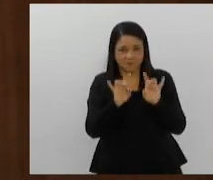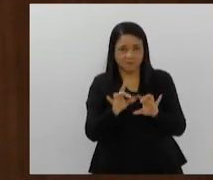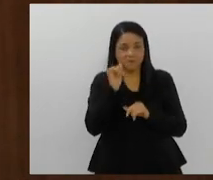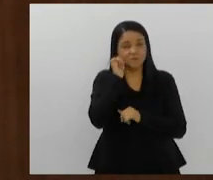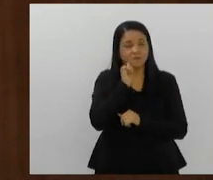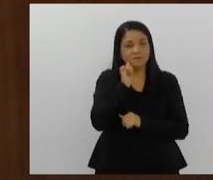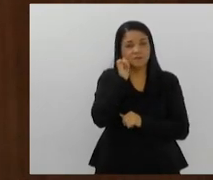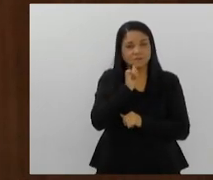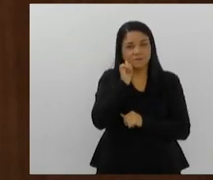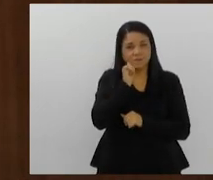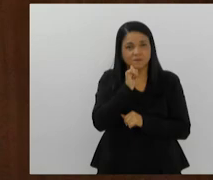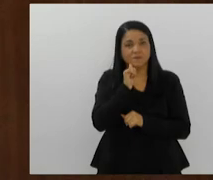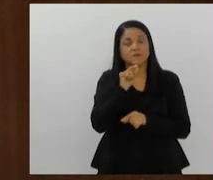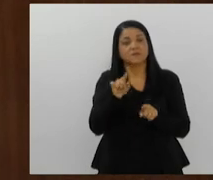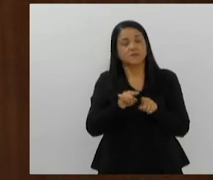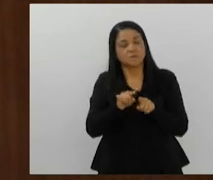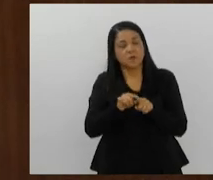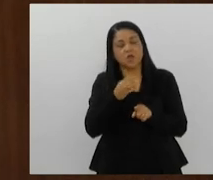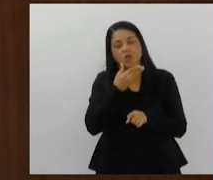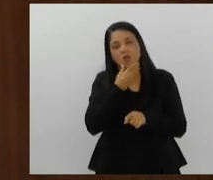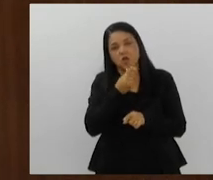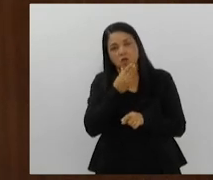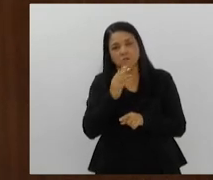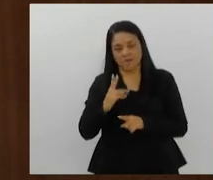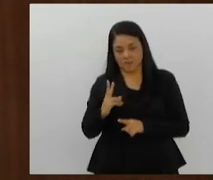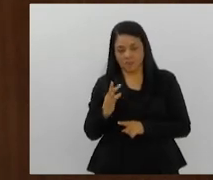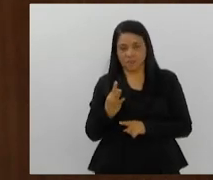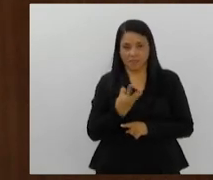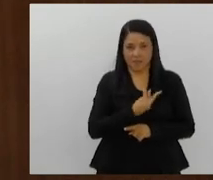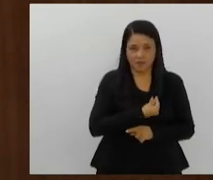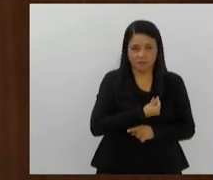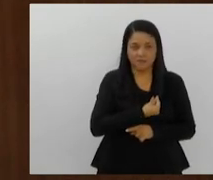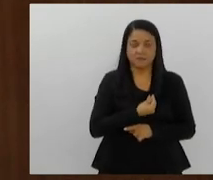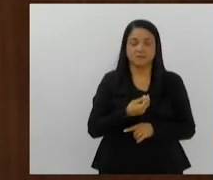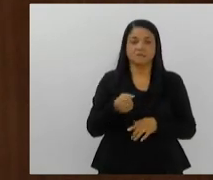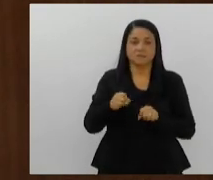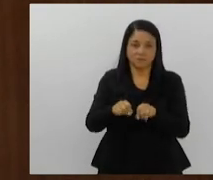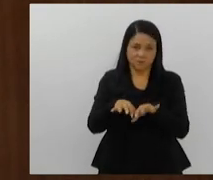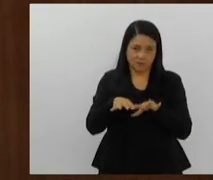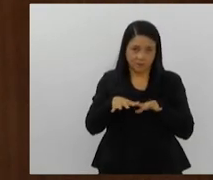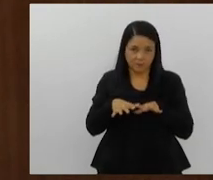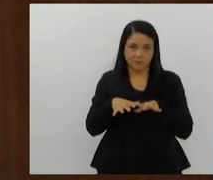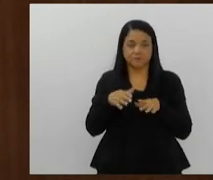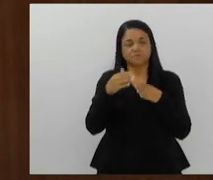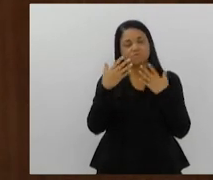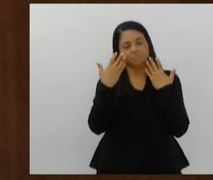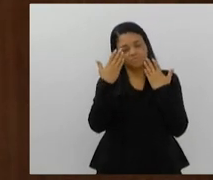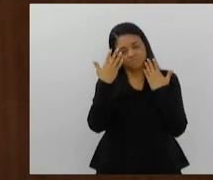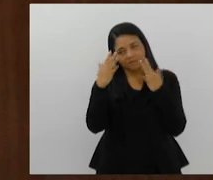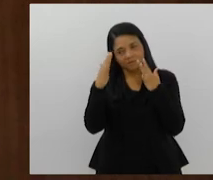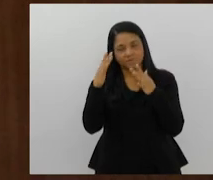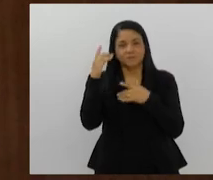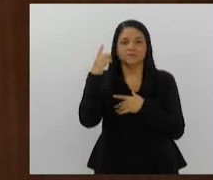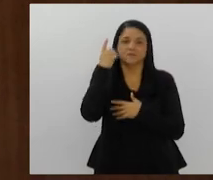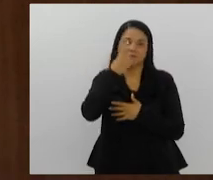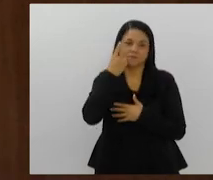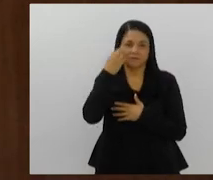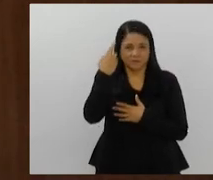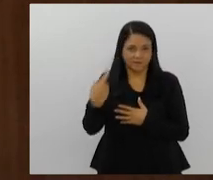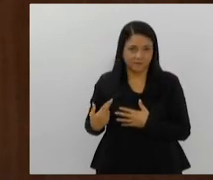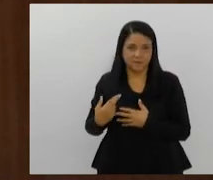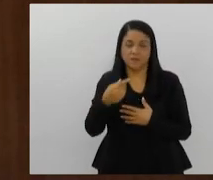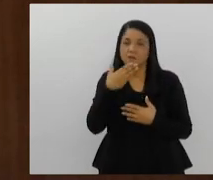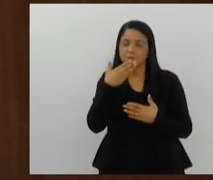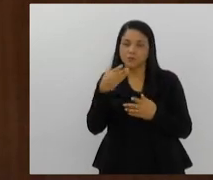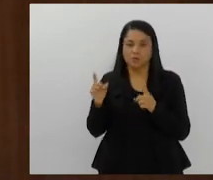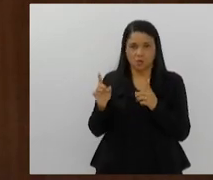aqui, ou mesmo dos homens trans, nesse espaço do parlamento. Então, Renata, parabéns, queria também pedir a coautoria, e queria